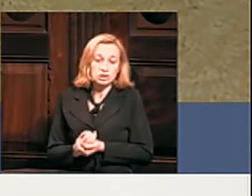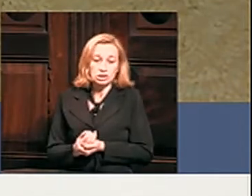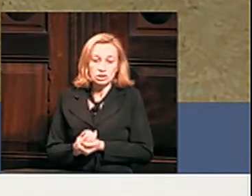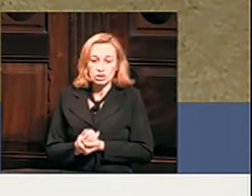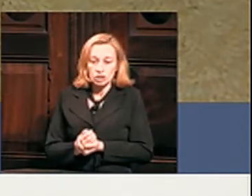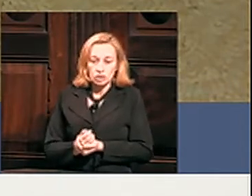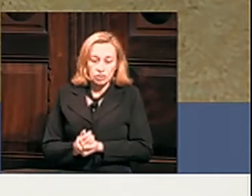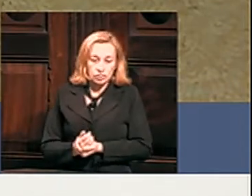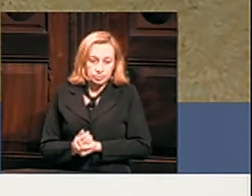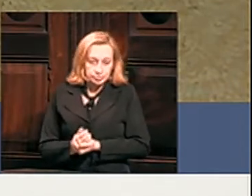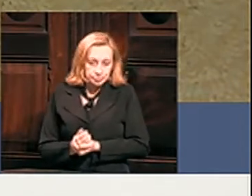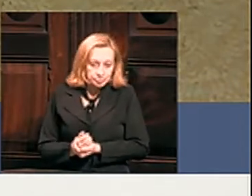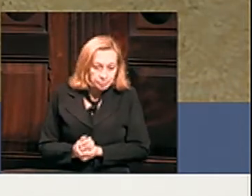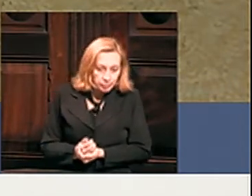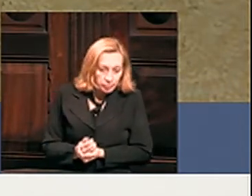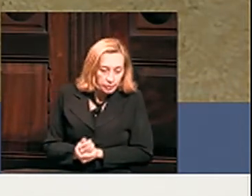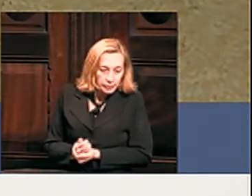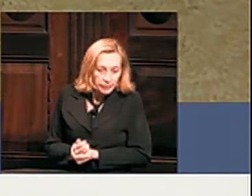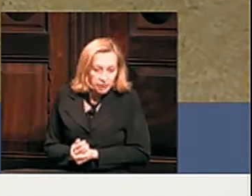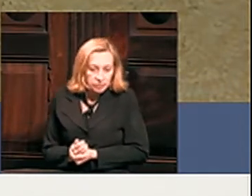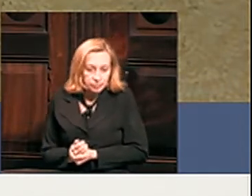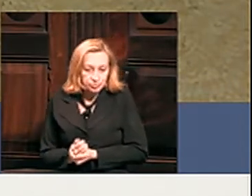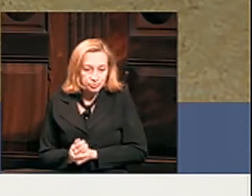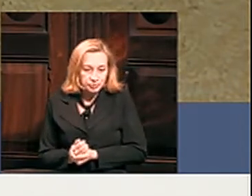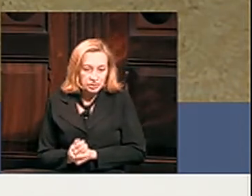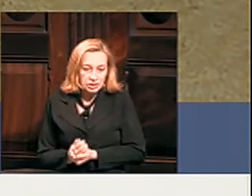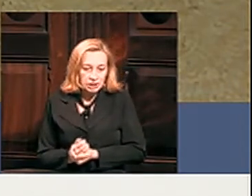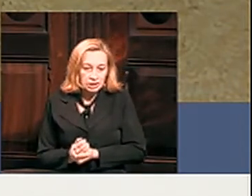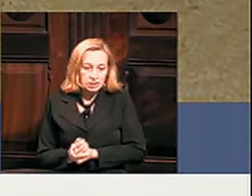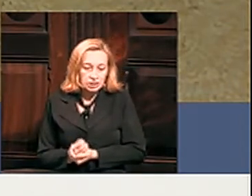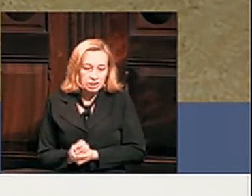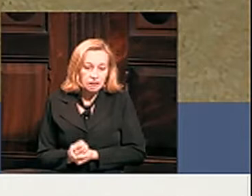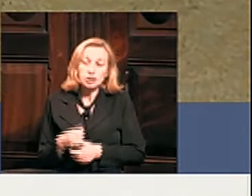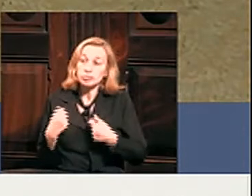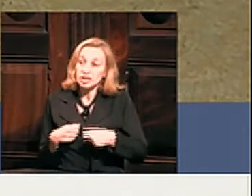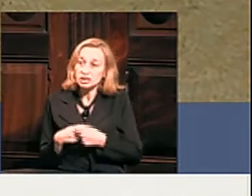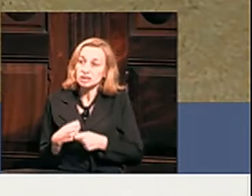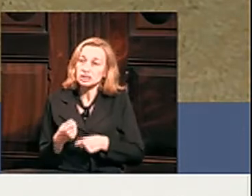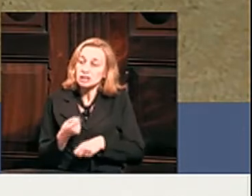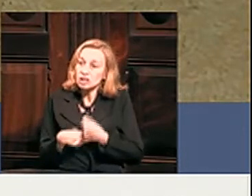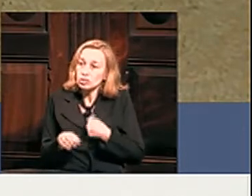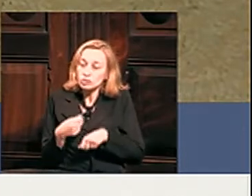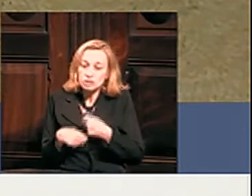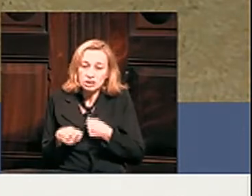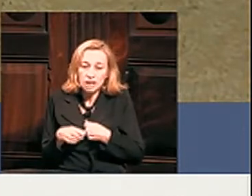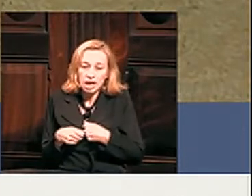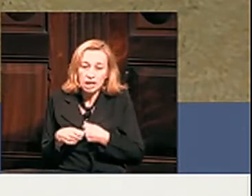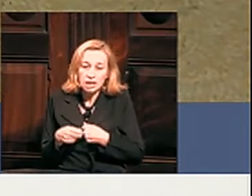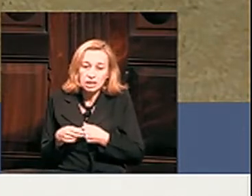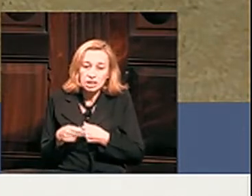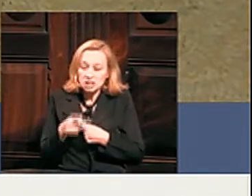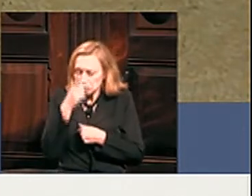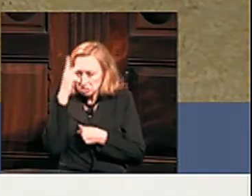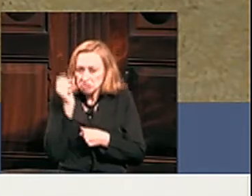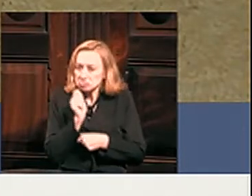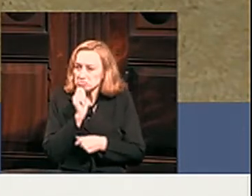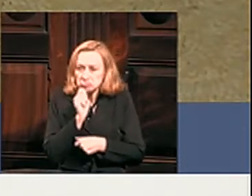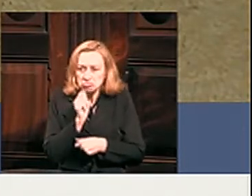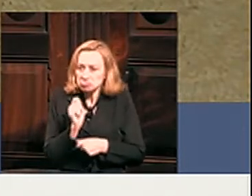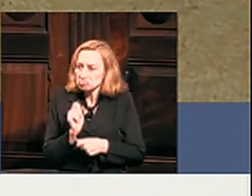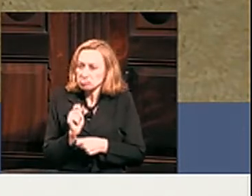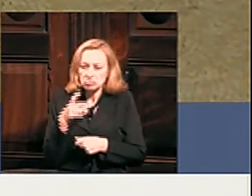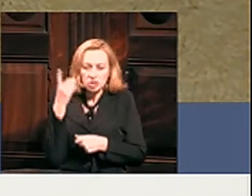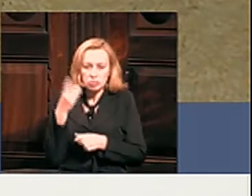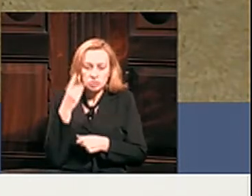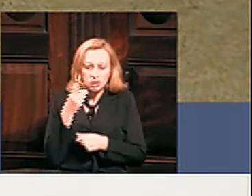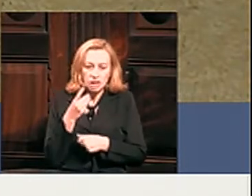aqui de boca com argumentos não convincentes tentar negociar que nenhum deputado fizesse emenda, como se